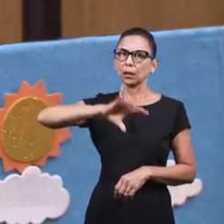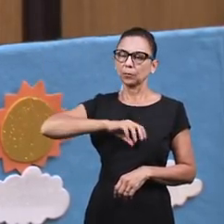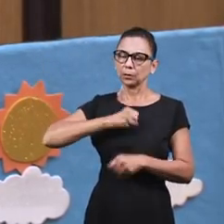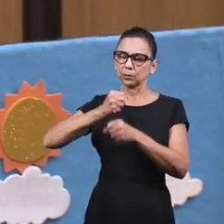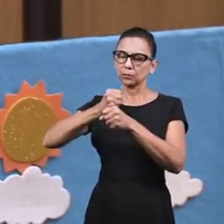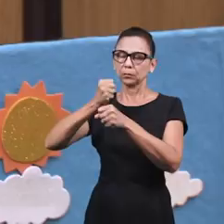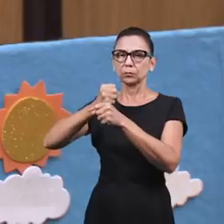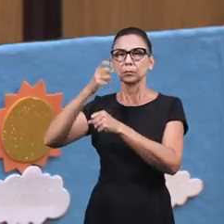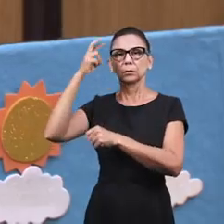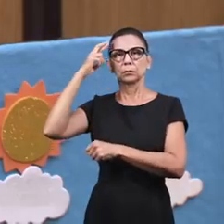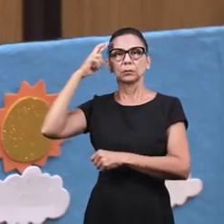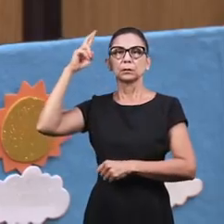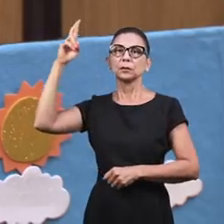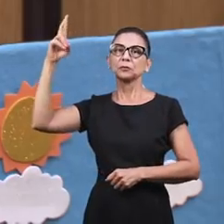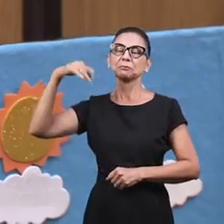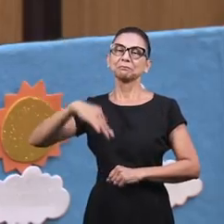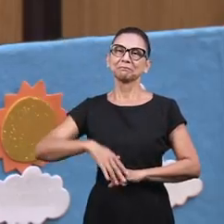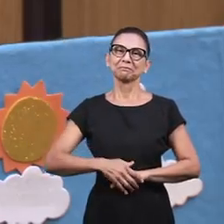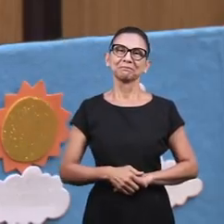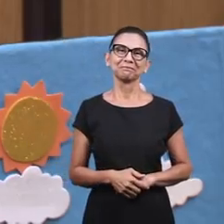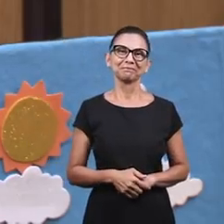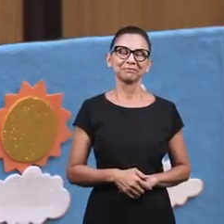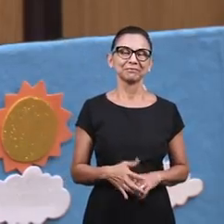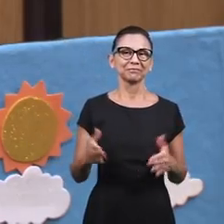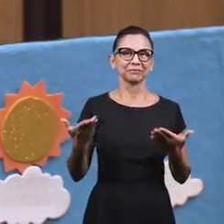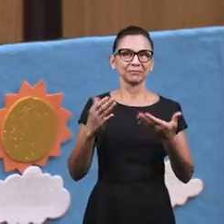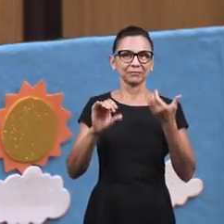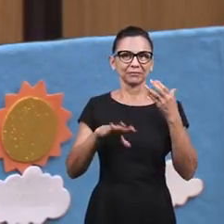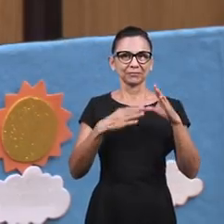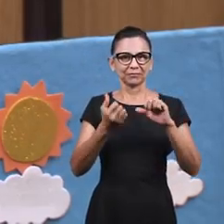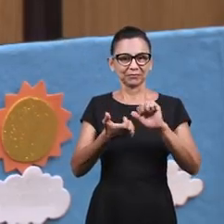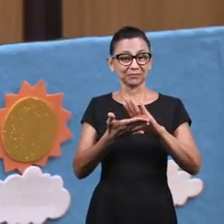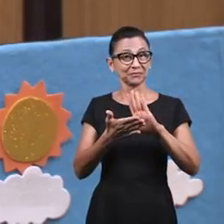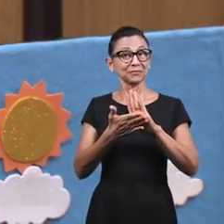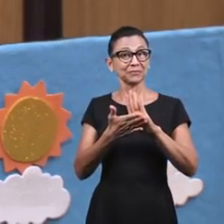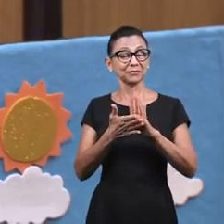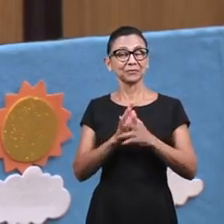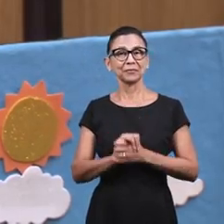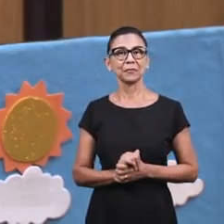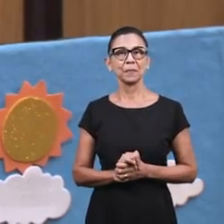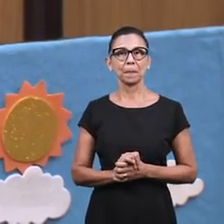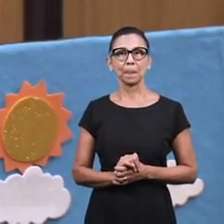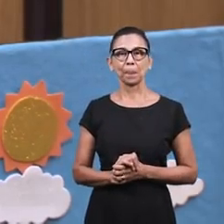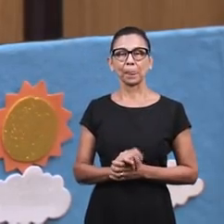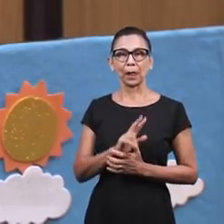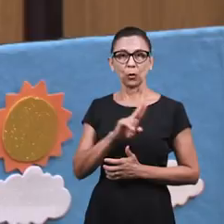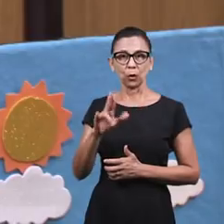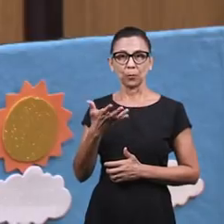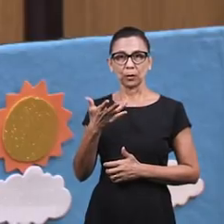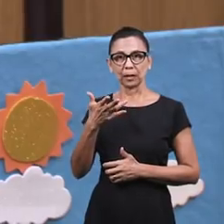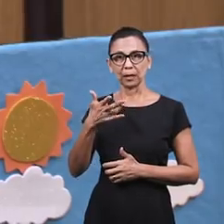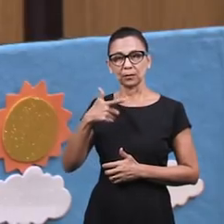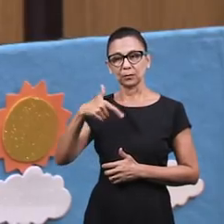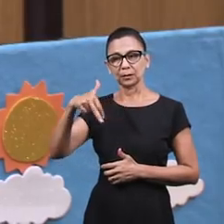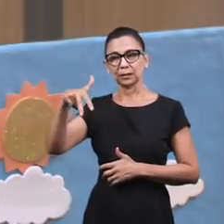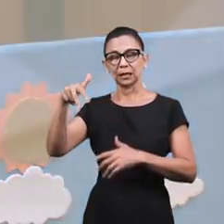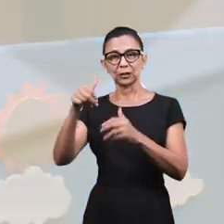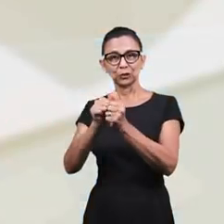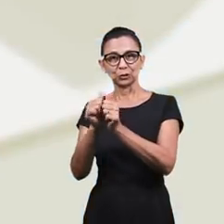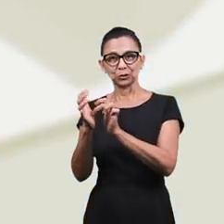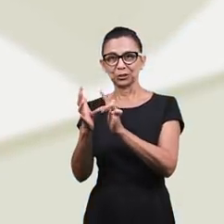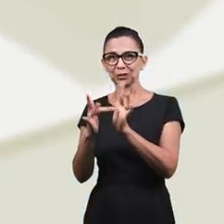amando a obra do senhor agora nós vamos cantar mais o hino Eu Quero andar sempre com